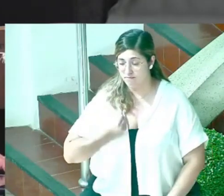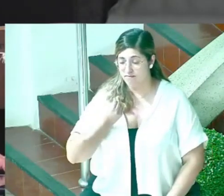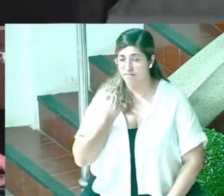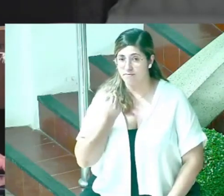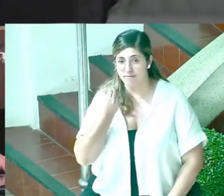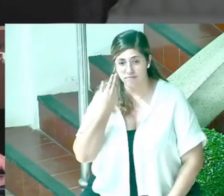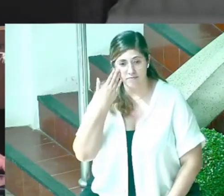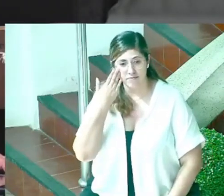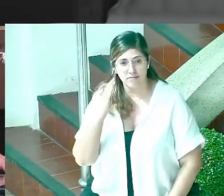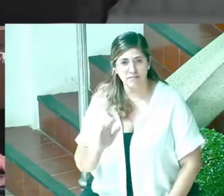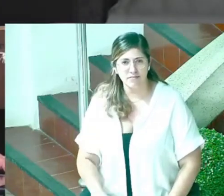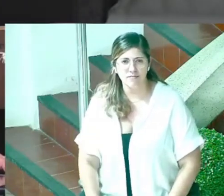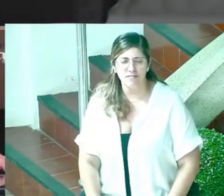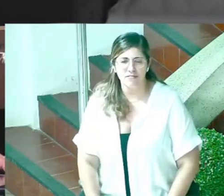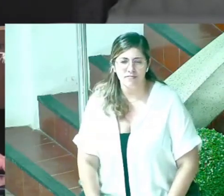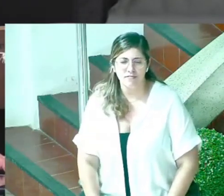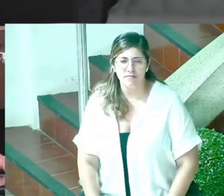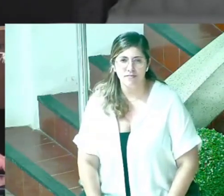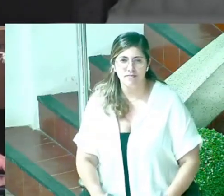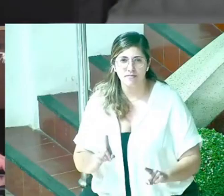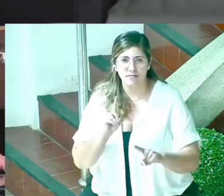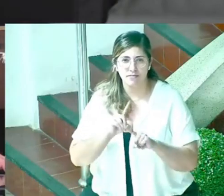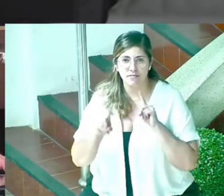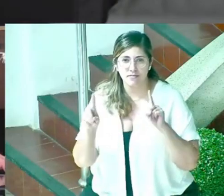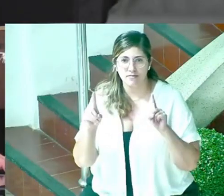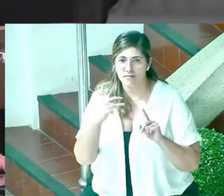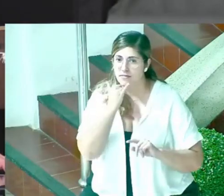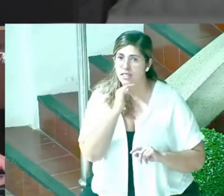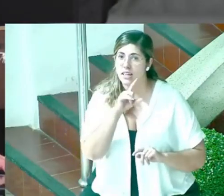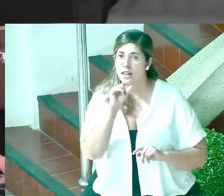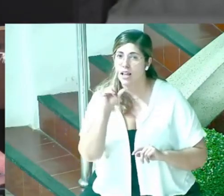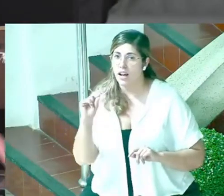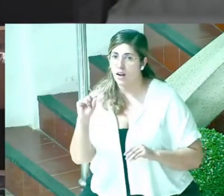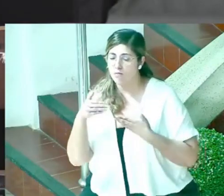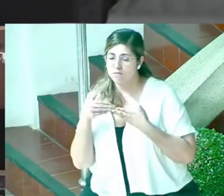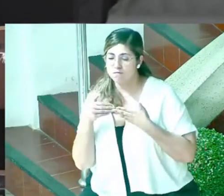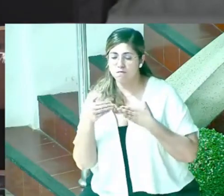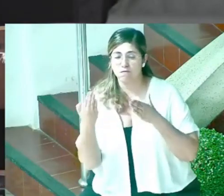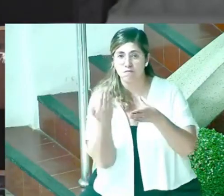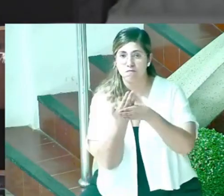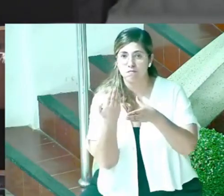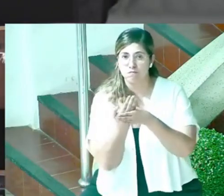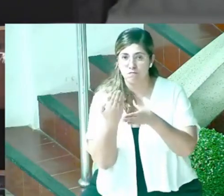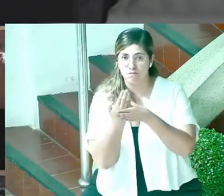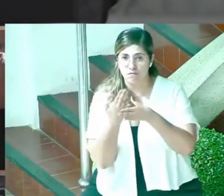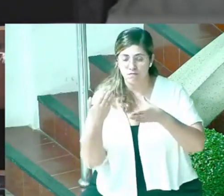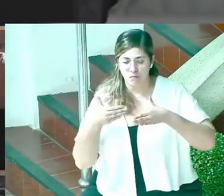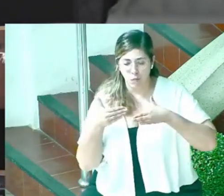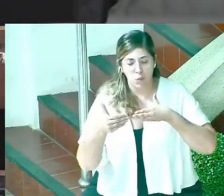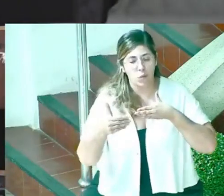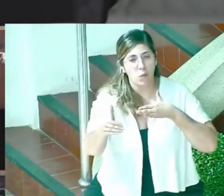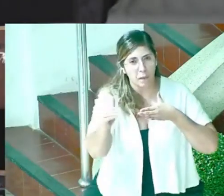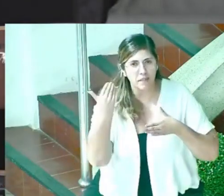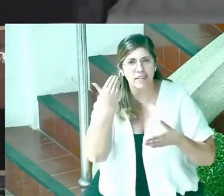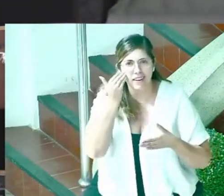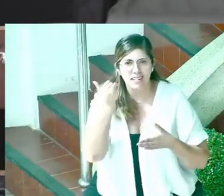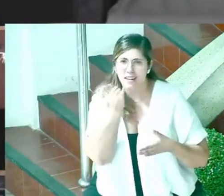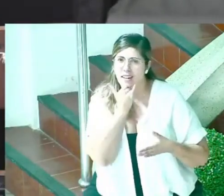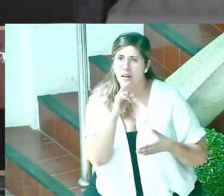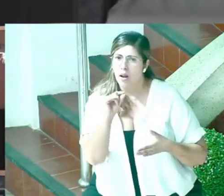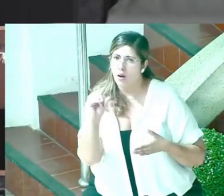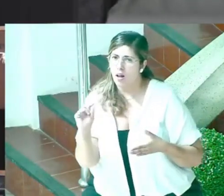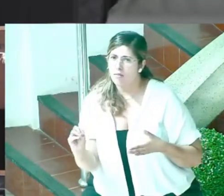gente faz. A única razão para trazer a ofensa à tona é quando estamos diante do ofensor.